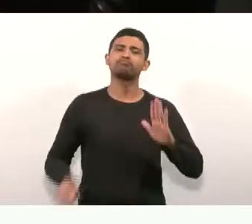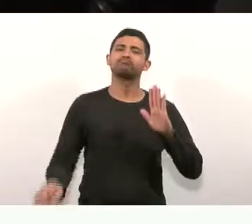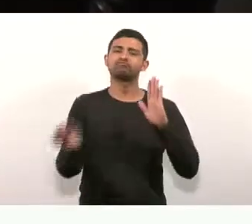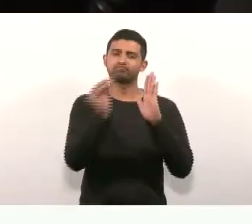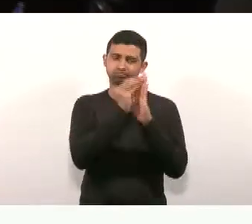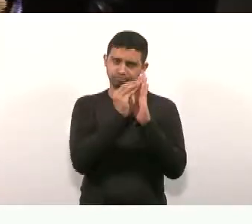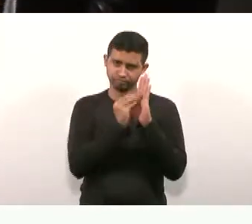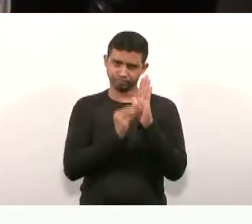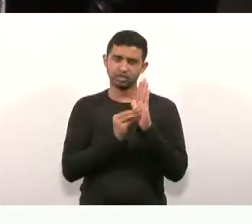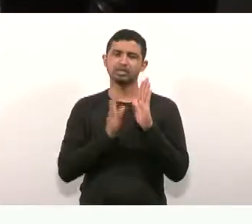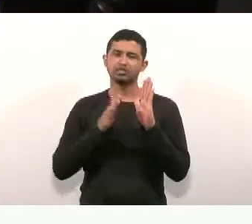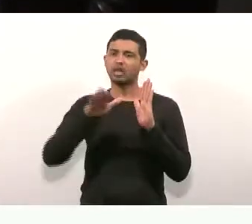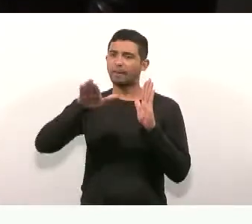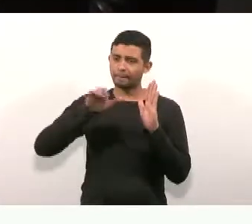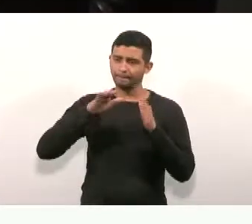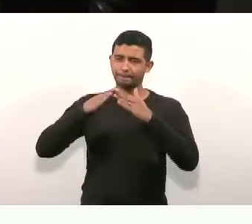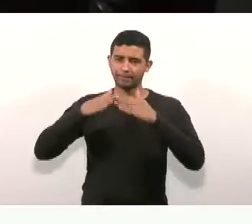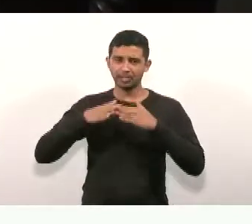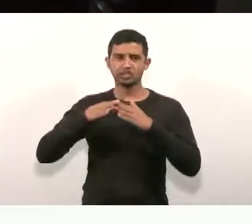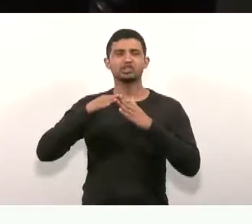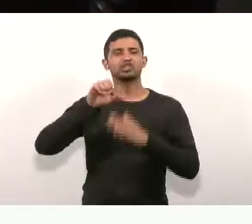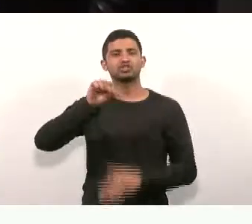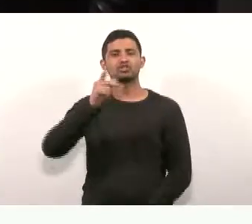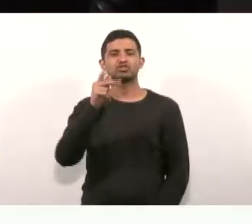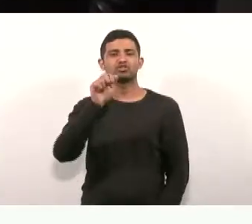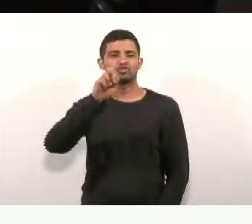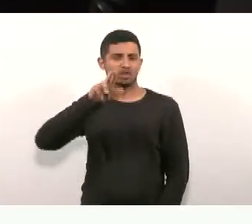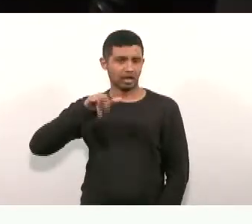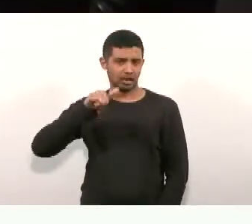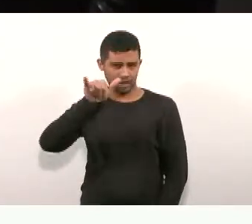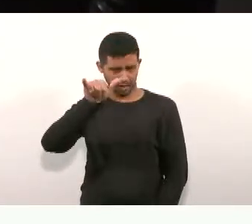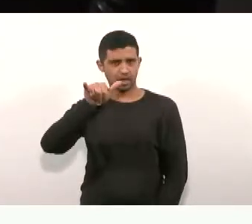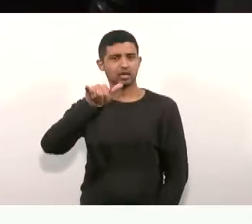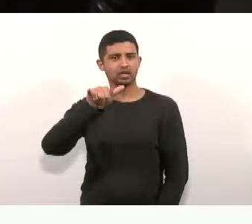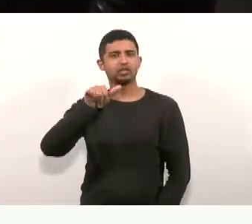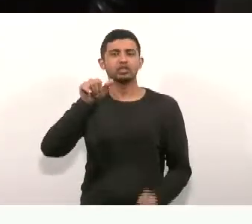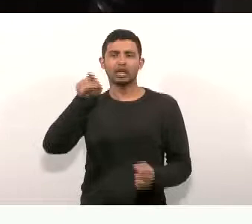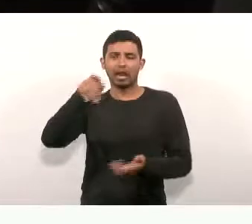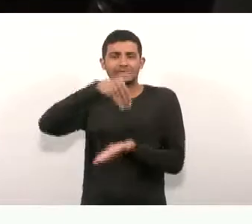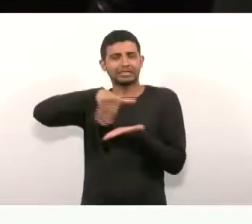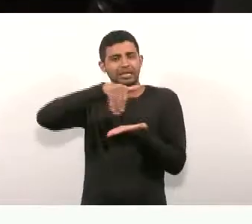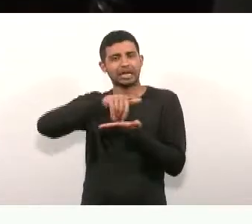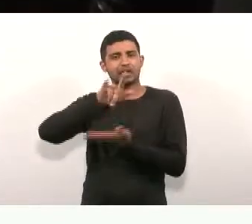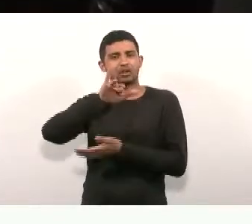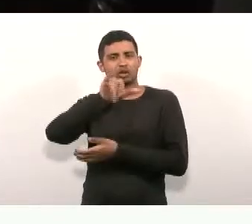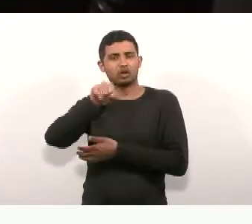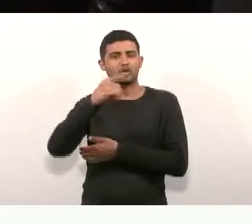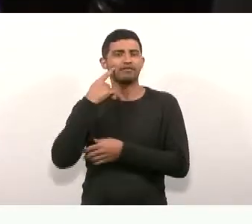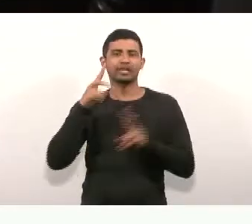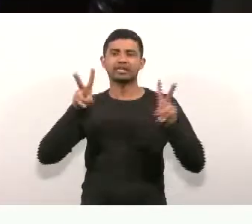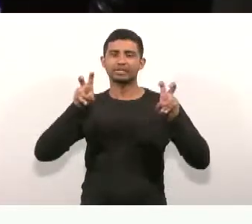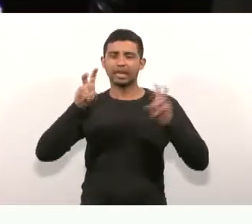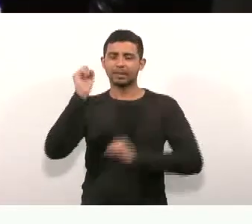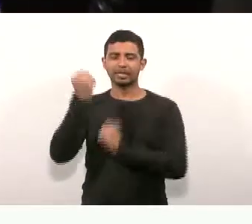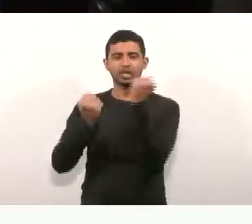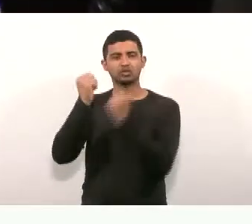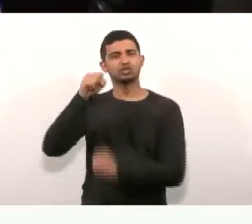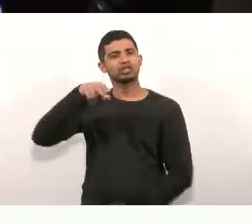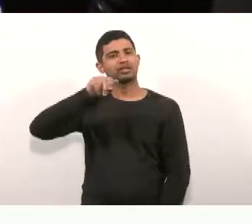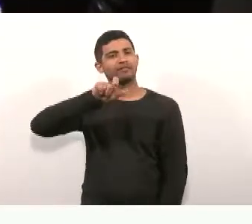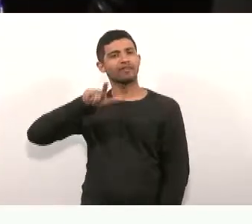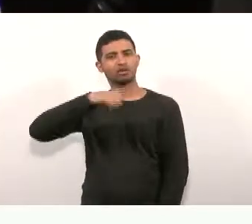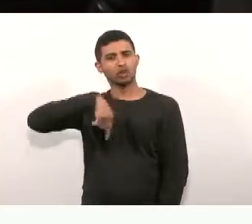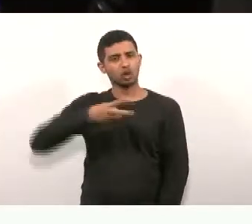pedi Charley incluir aqui na nossa pauta com a reunião com o secretário Lucas Tristão esse tema da indústria naval, para que a gente possa também dar sequência a